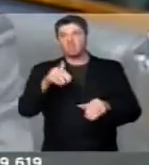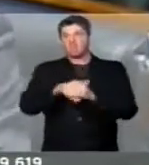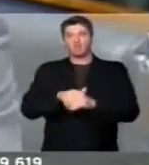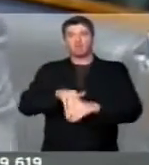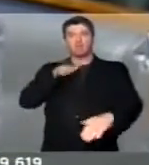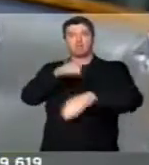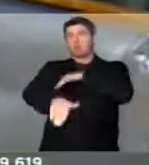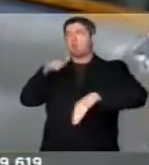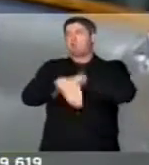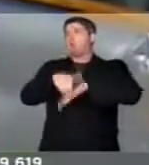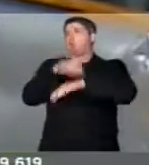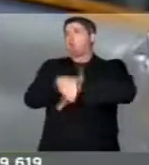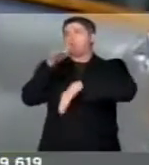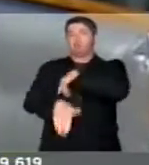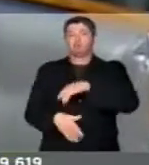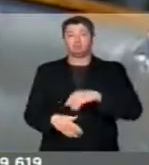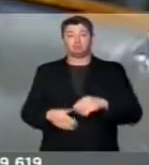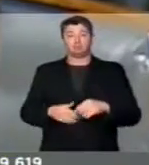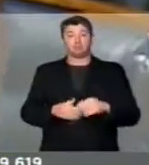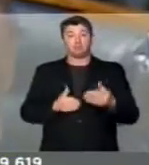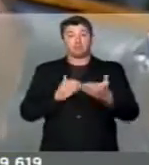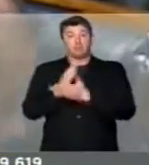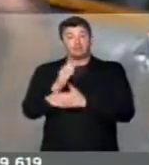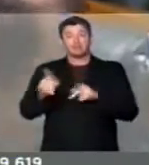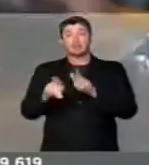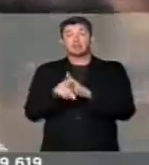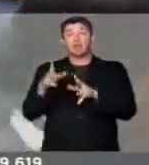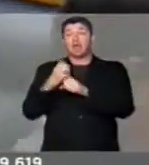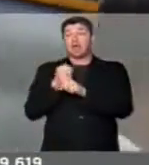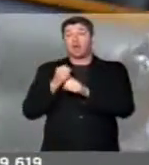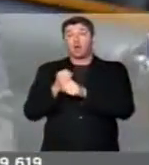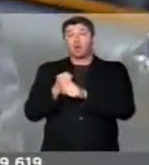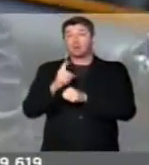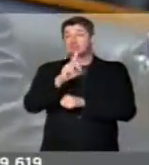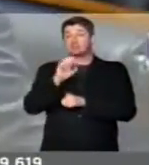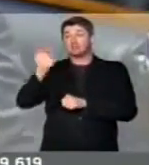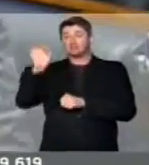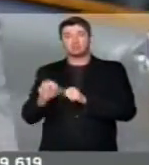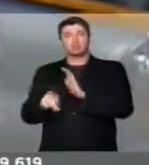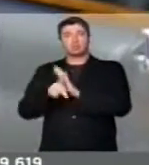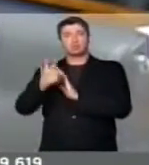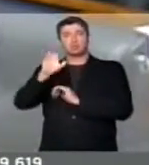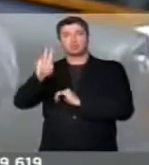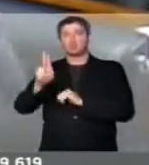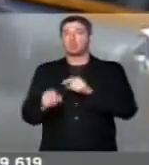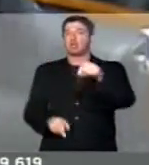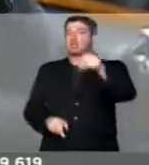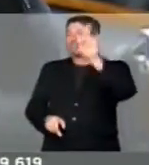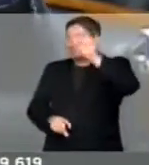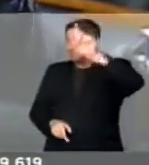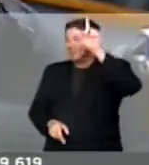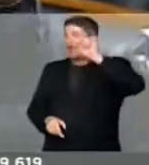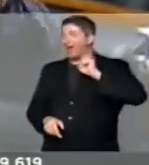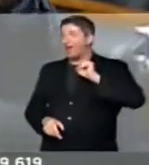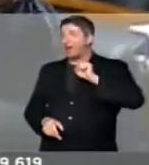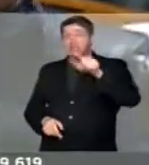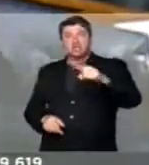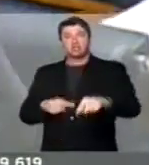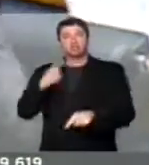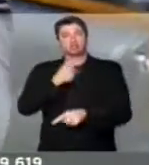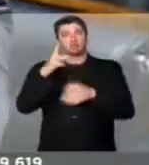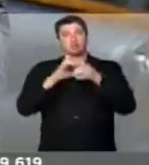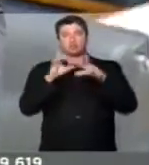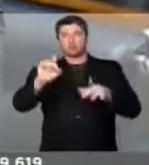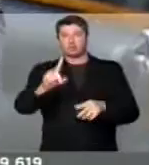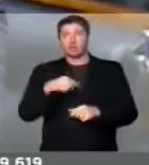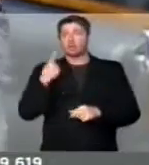a toque de caixa, tudo para aprovar as contas rejeitadas por unanimidade pelo Tribunal de Contas. Isto não! Isso nós não